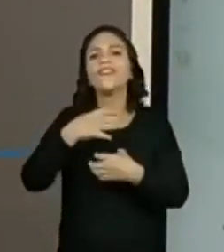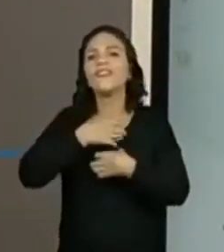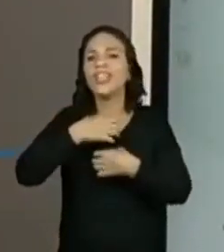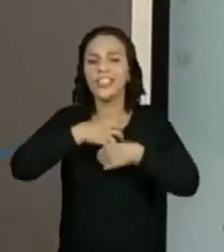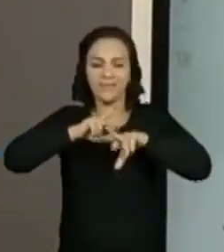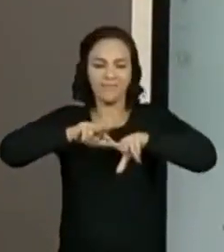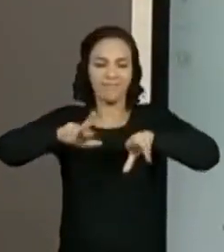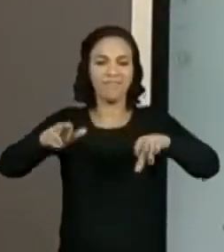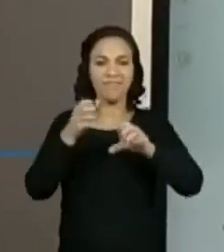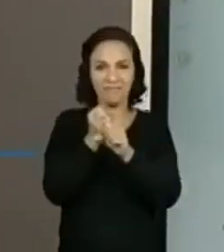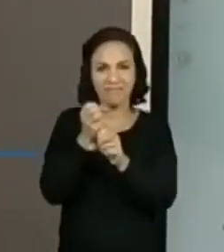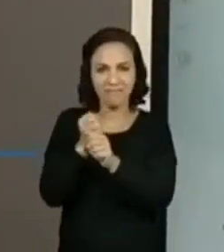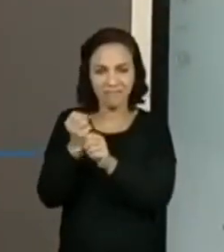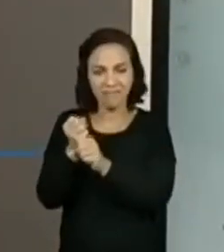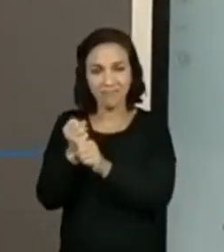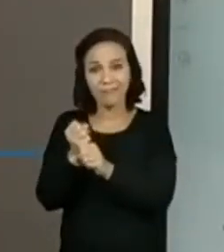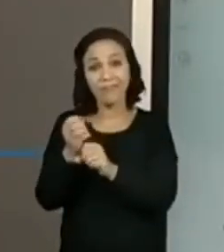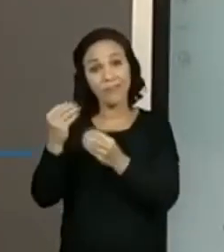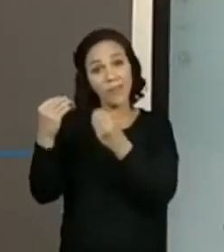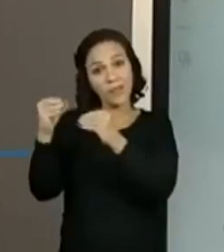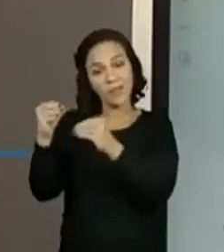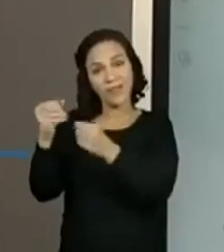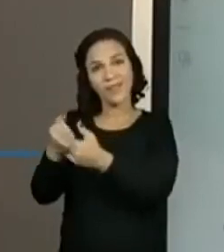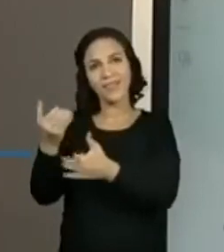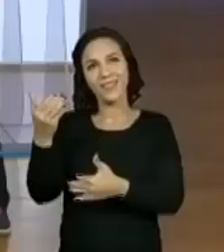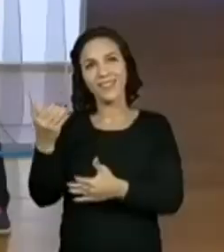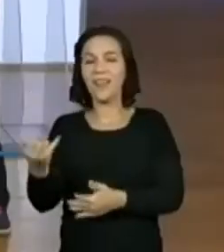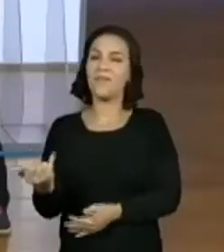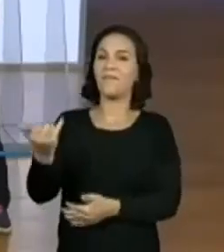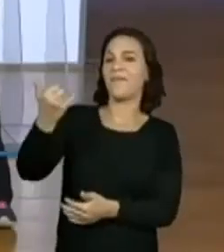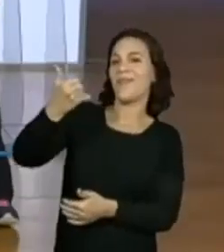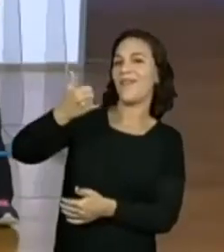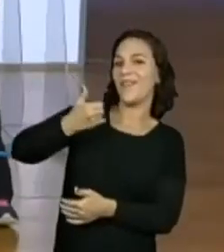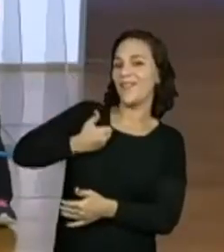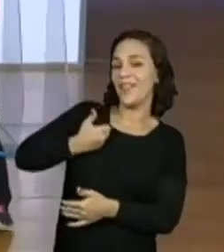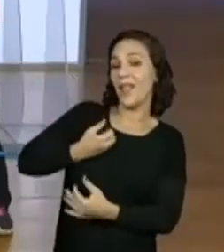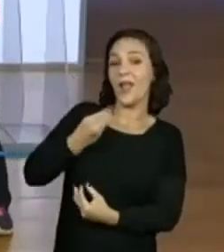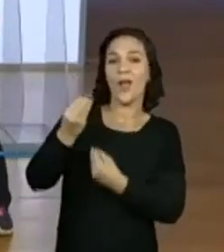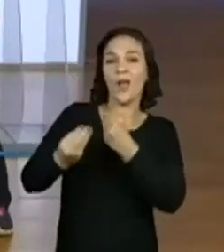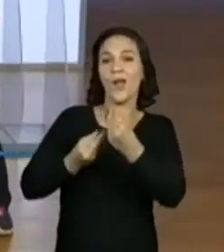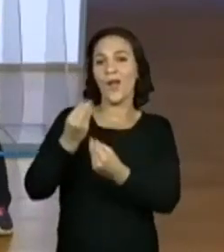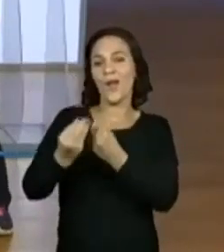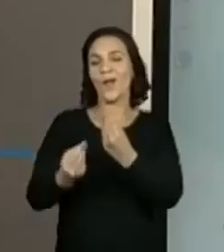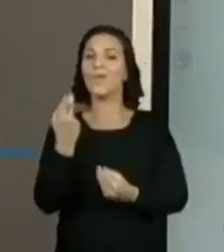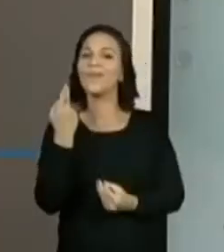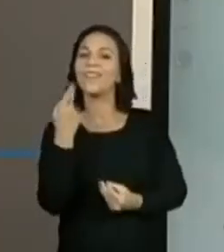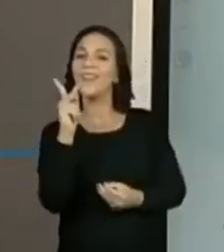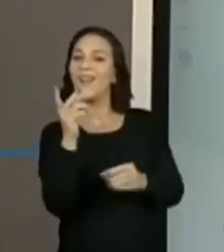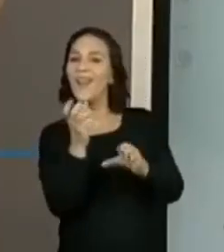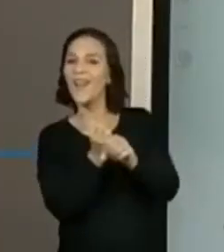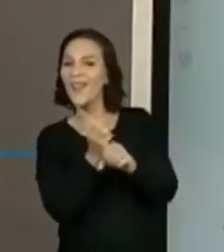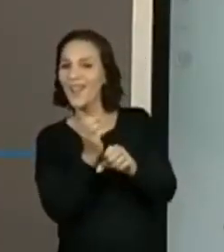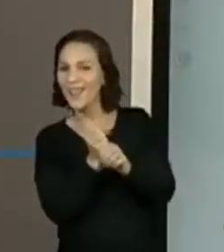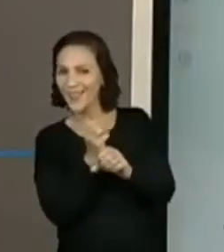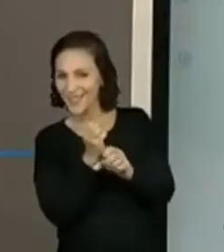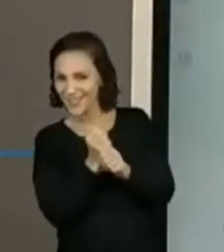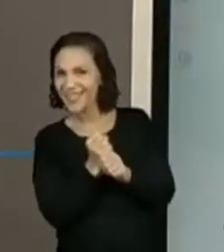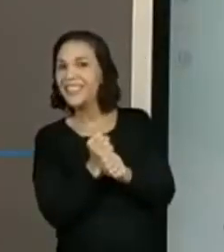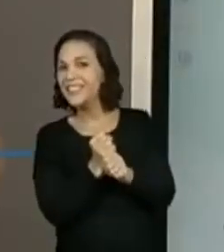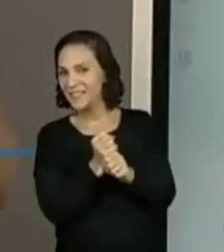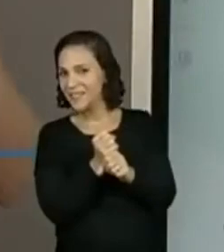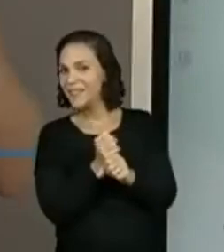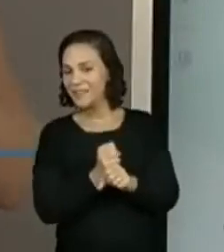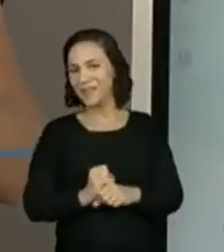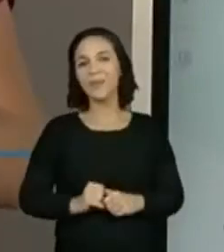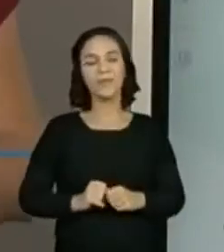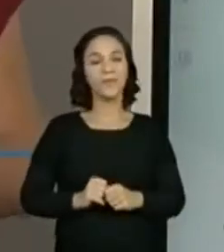aí, contem para nós. Olha, contem para nós, contar de falar. Isso mesmo. Como nós podemos